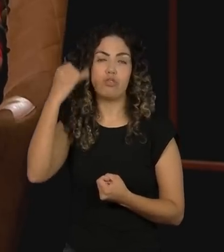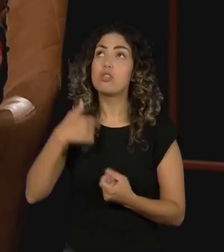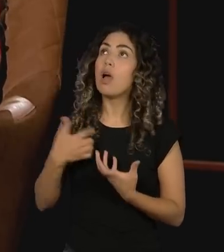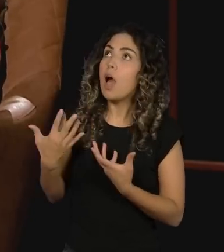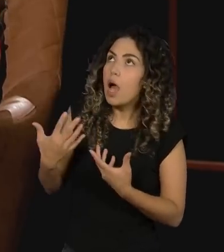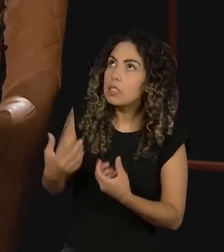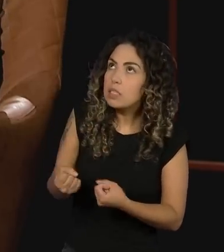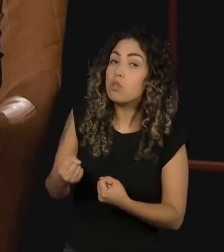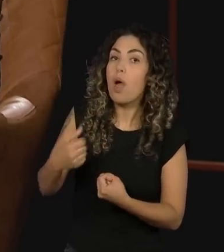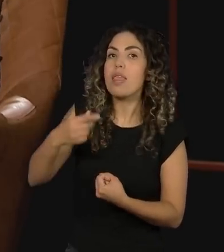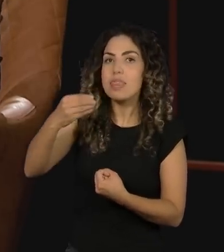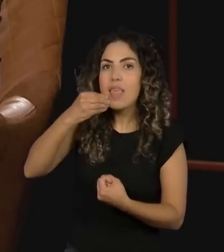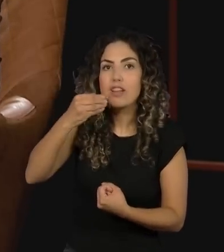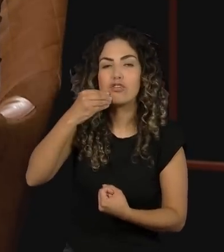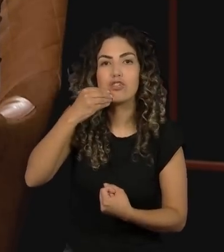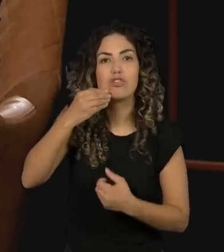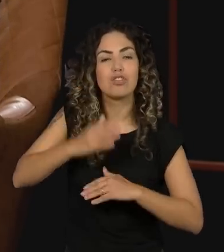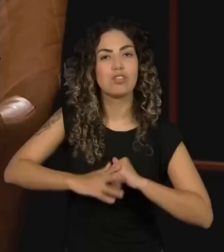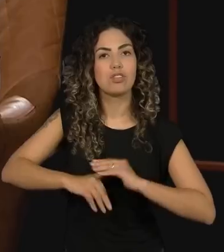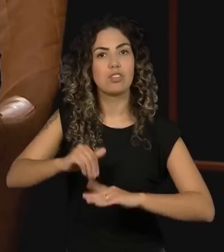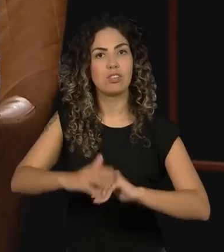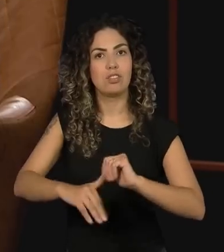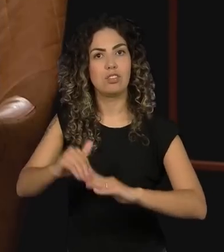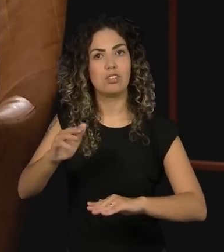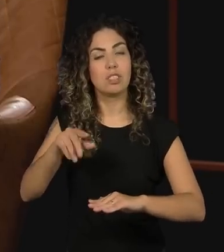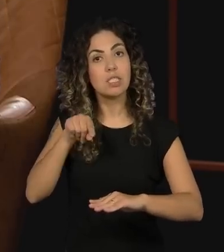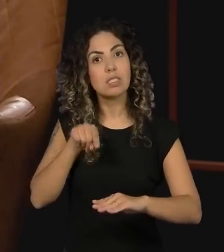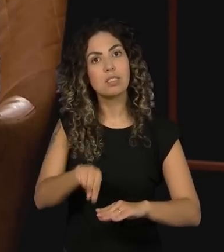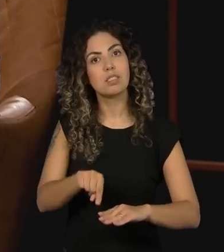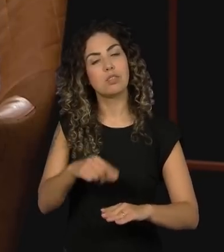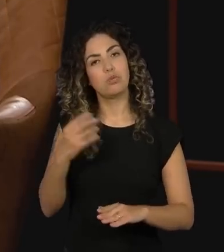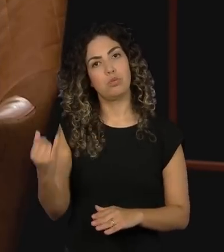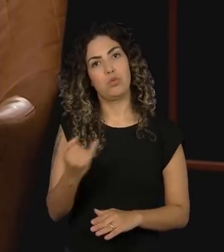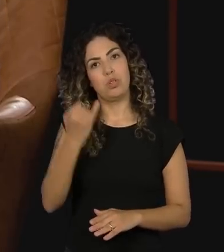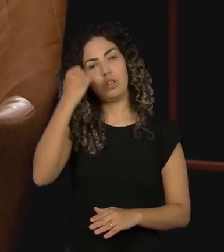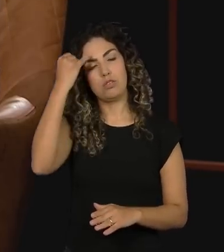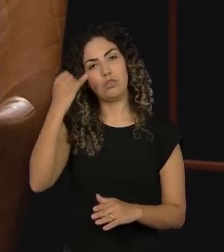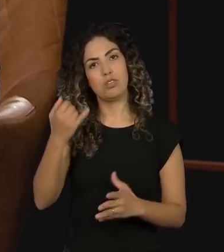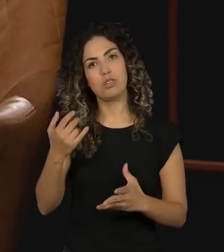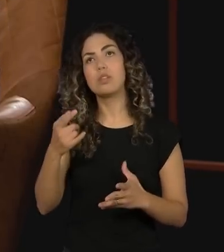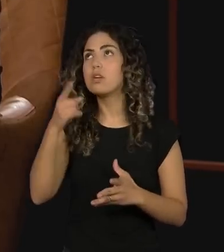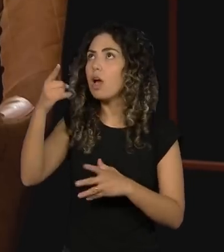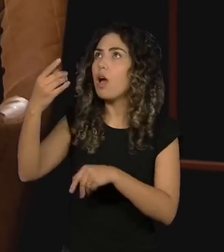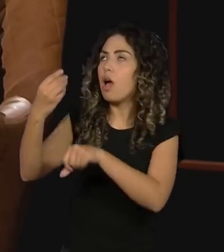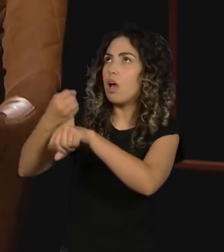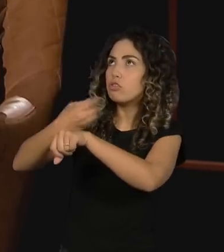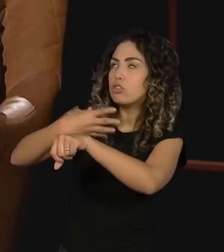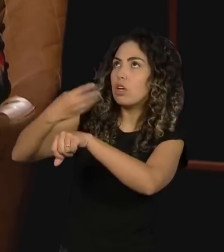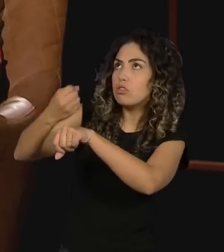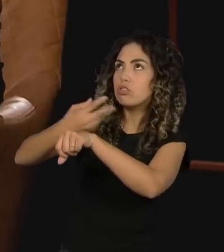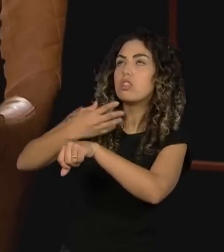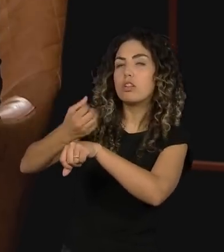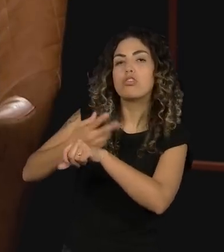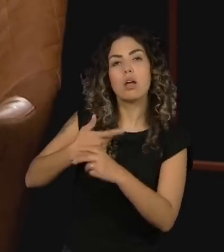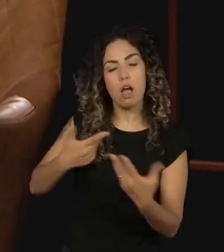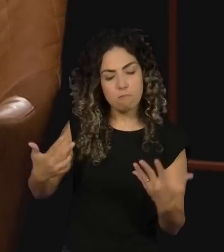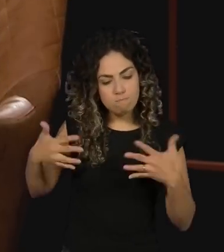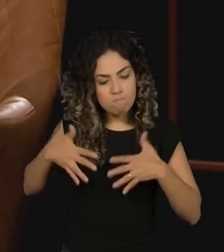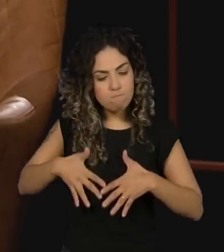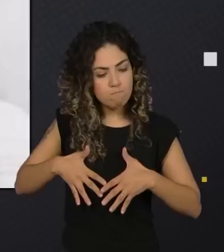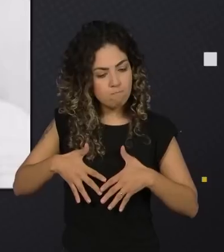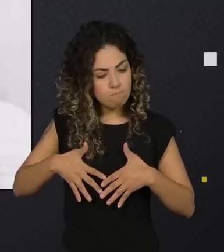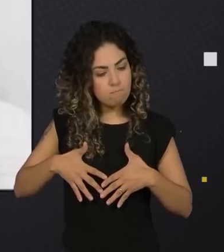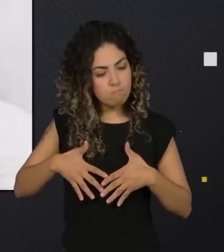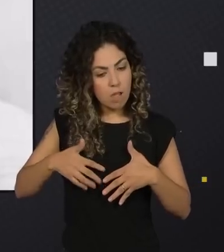vivenciá-los. E dizer, isso vai passar a me pertencer porque eu vou cultivar agora isso. E aquilo passa a ser